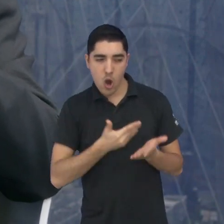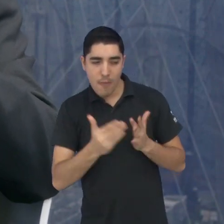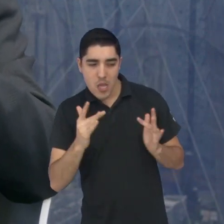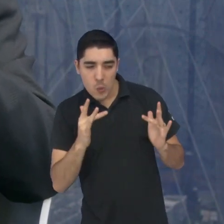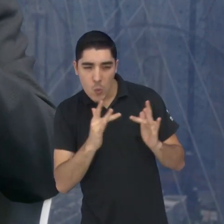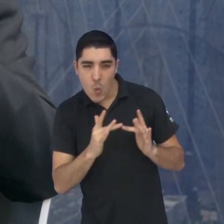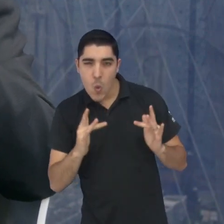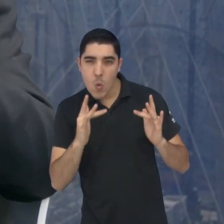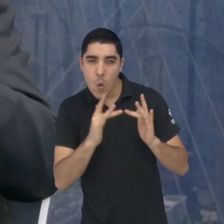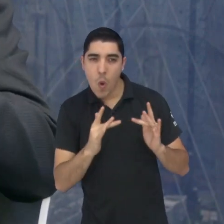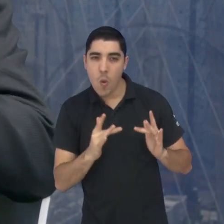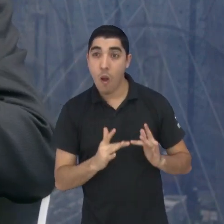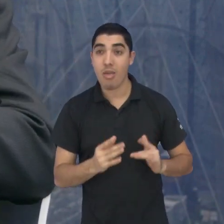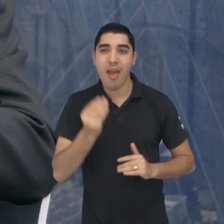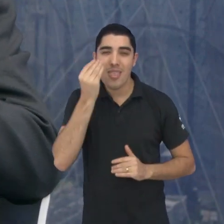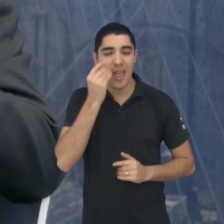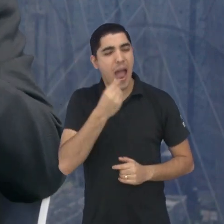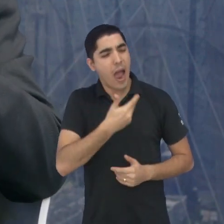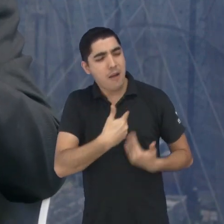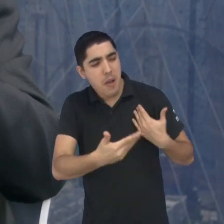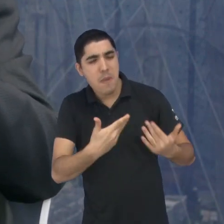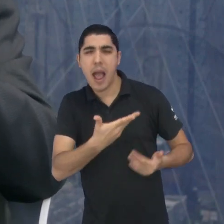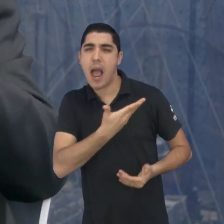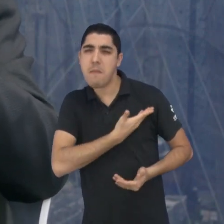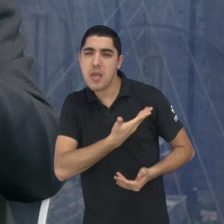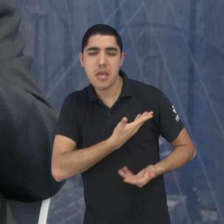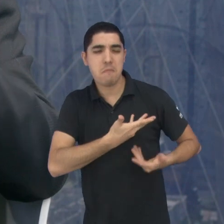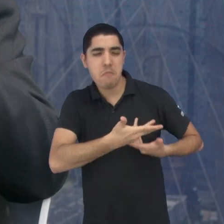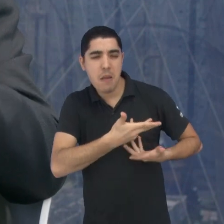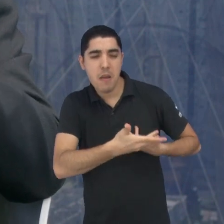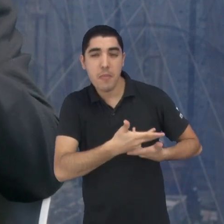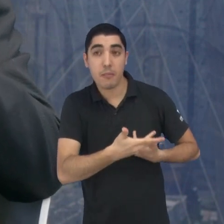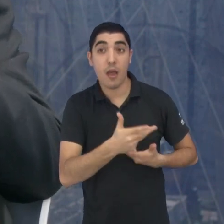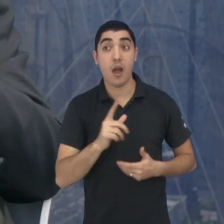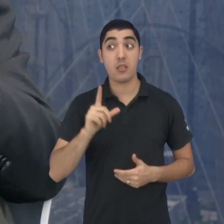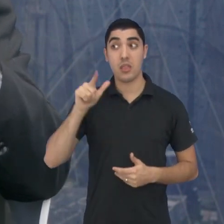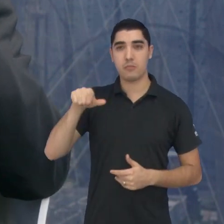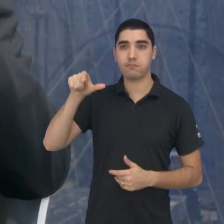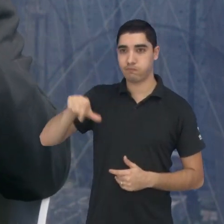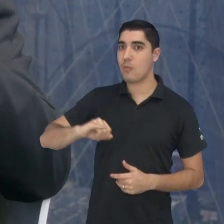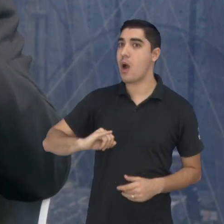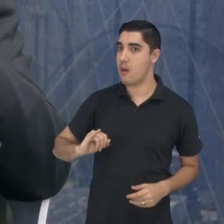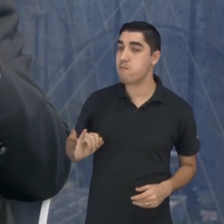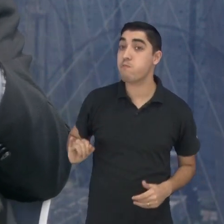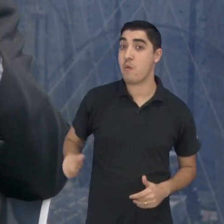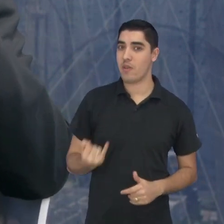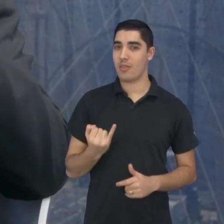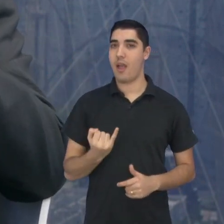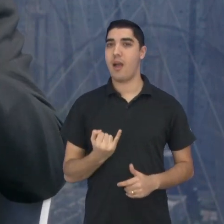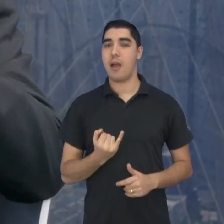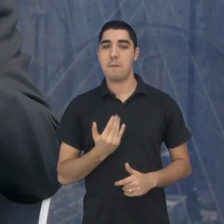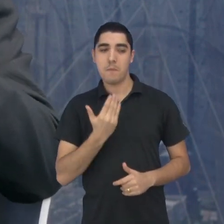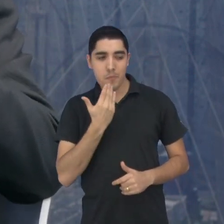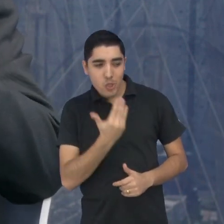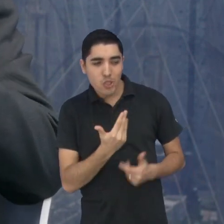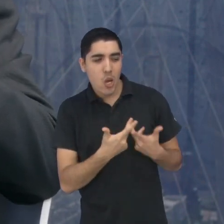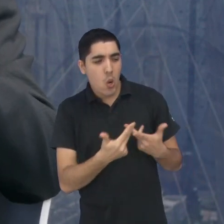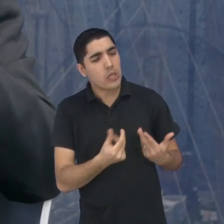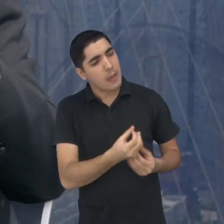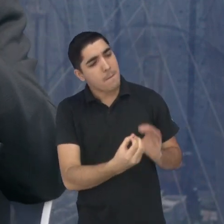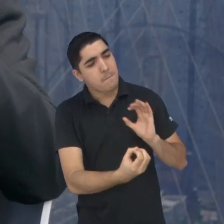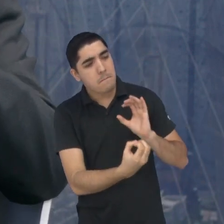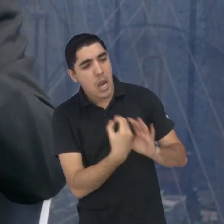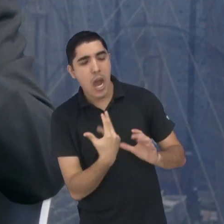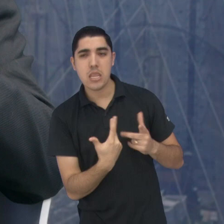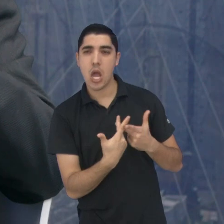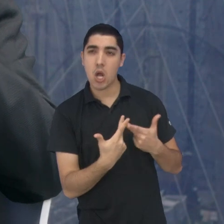de amizade e depois de intimidade. Muitos aproveitam-se disso e começam a fazer pedidos para as crianças,